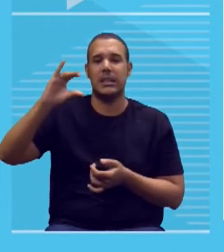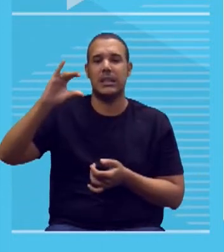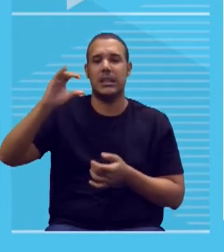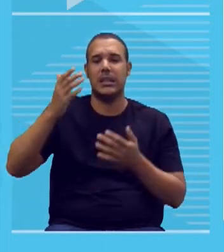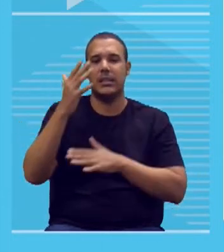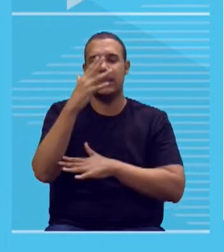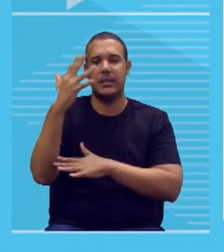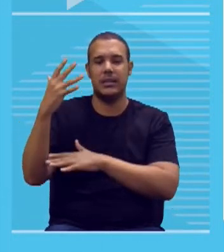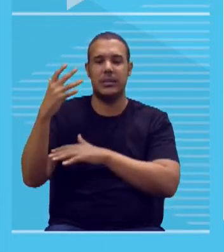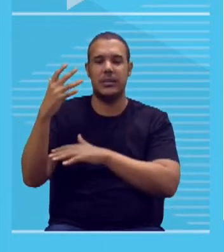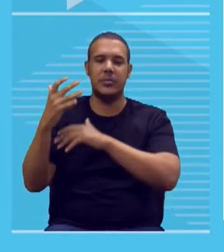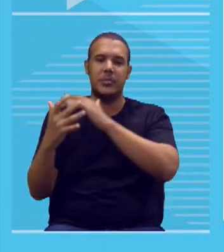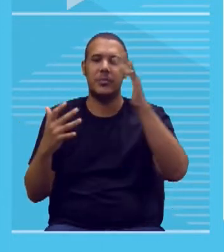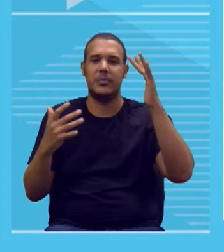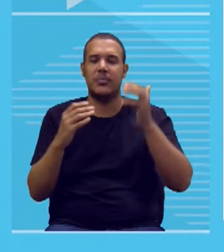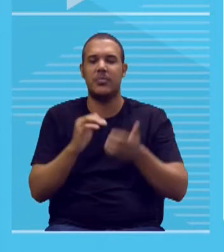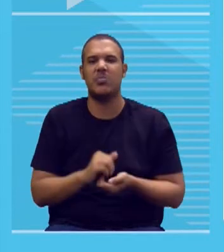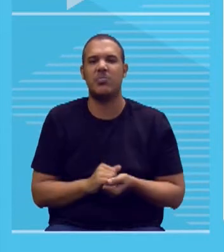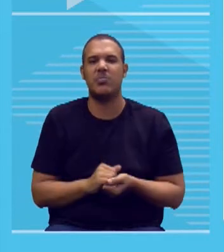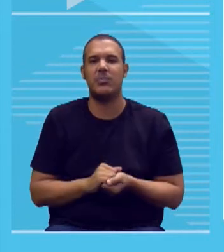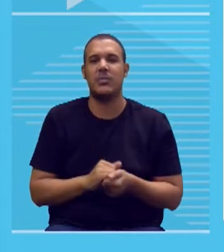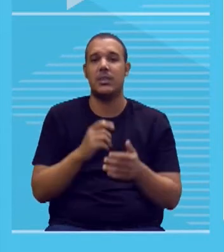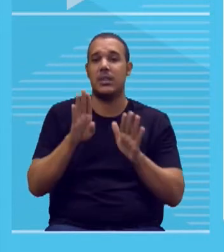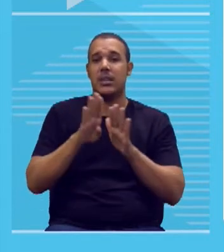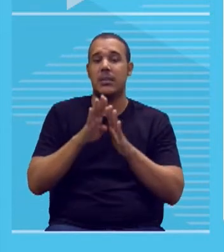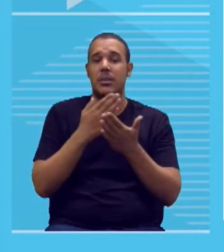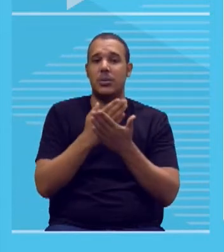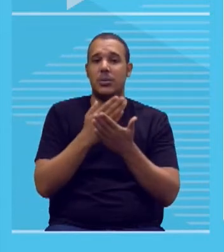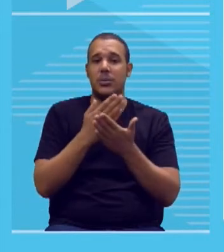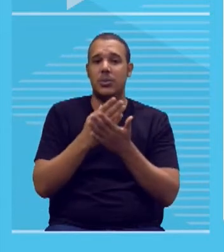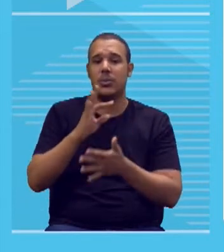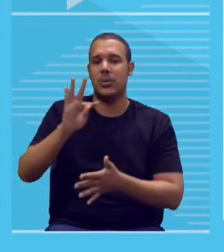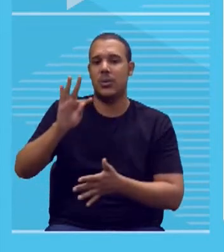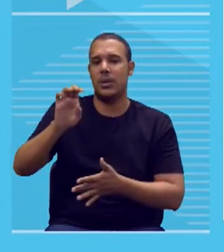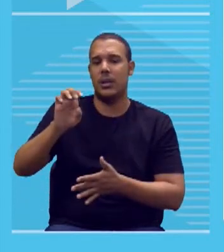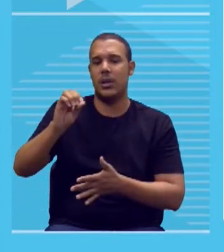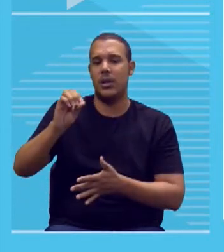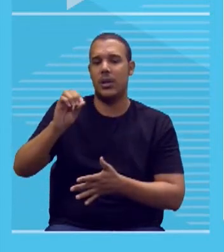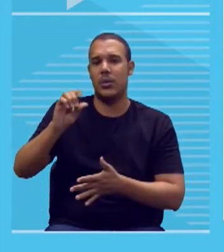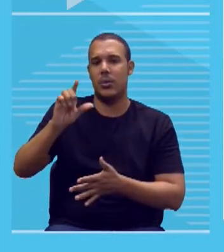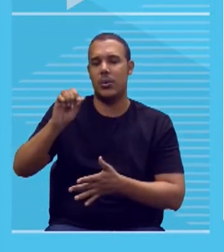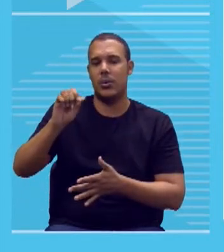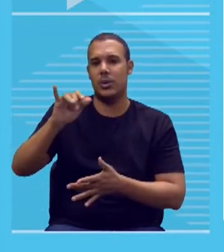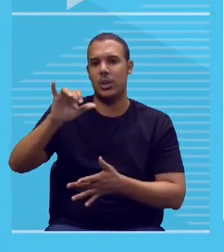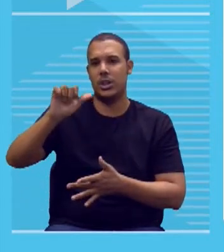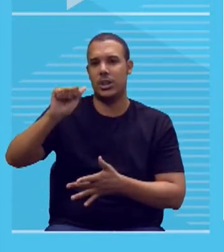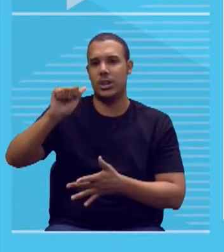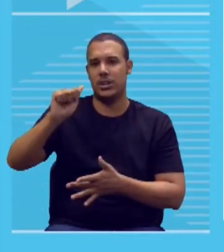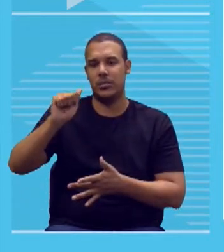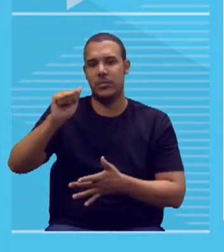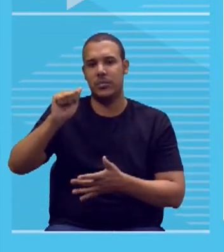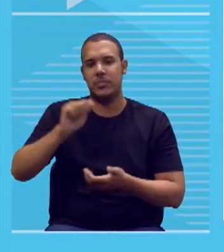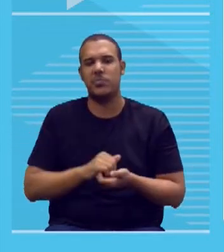e estudou também teologia os jogos Darwin